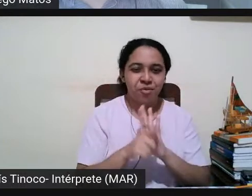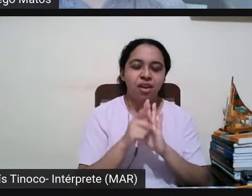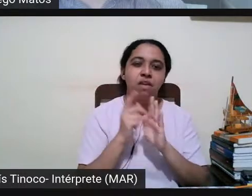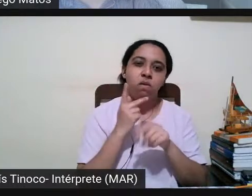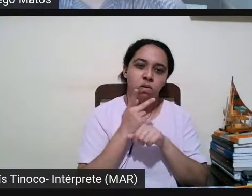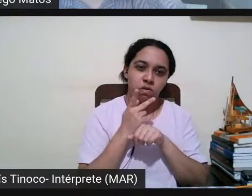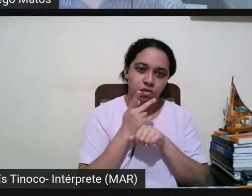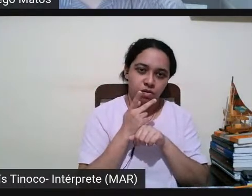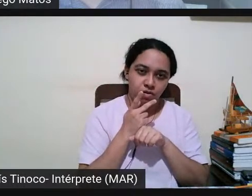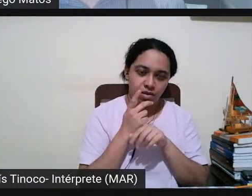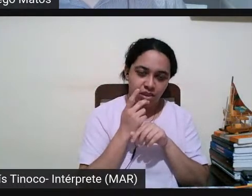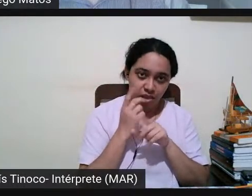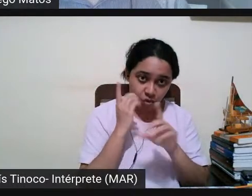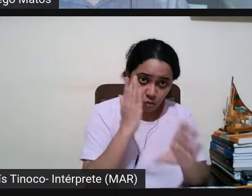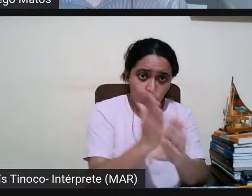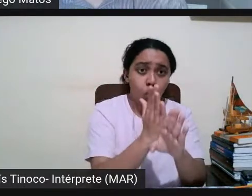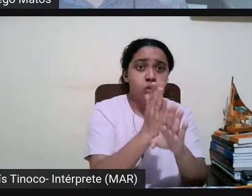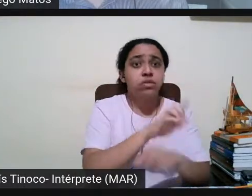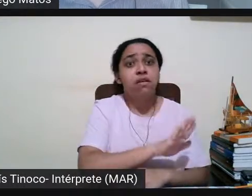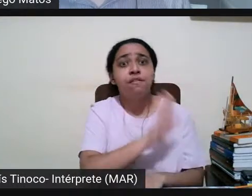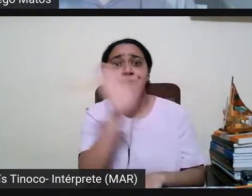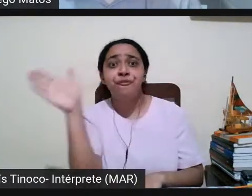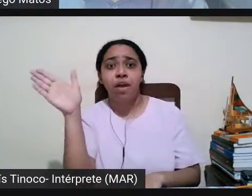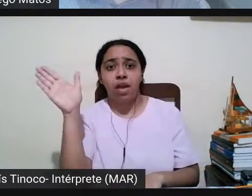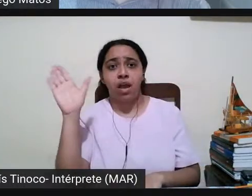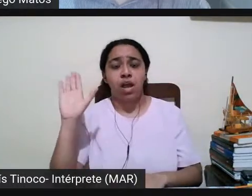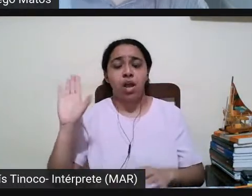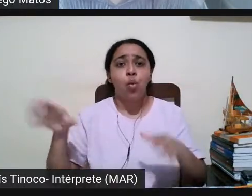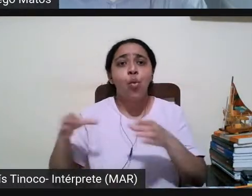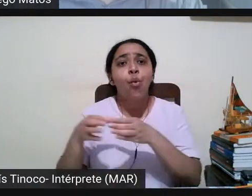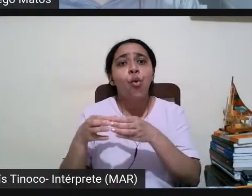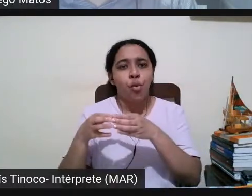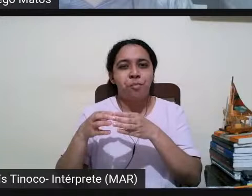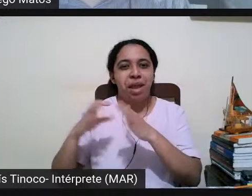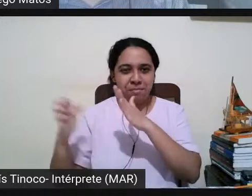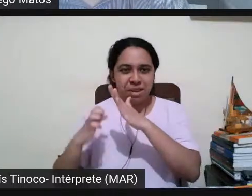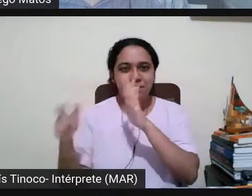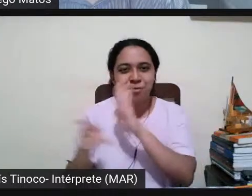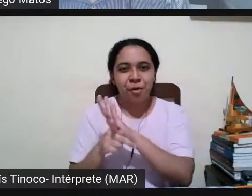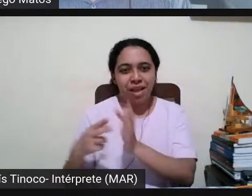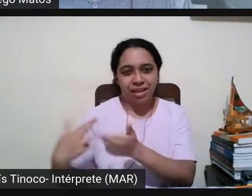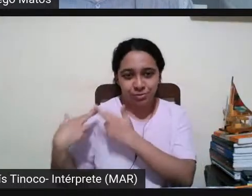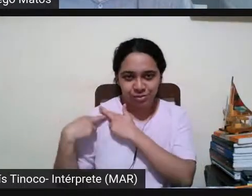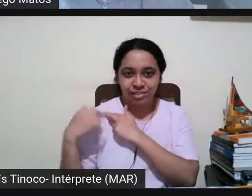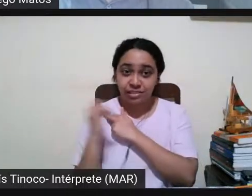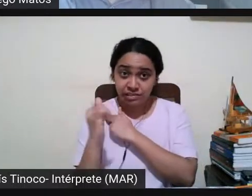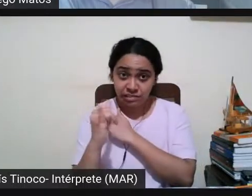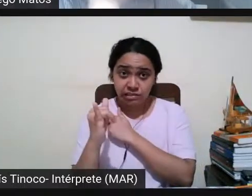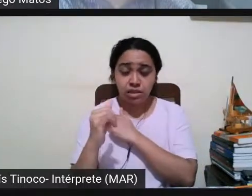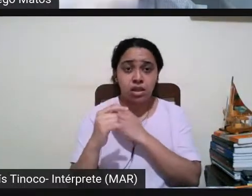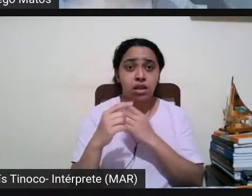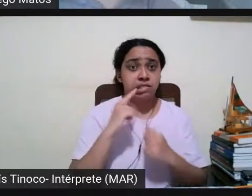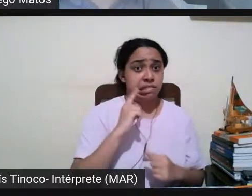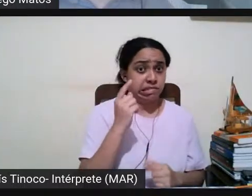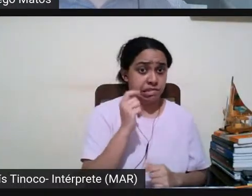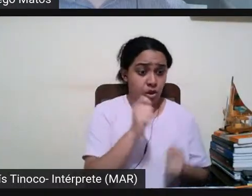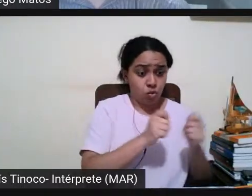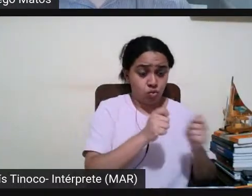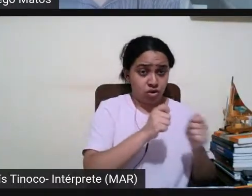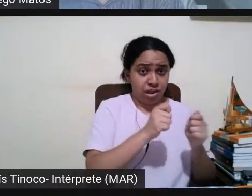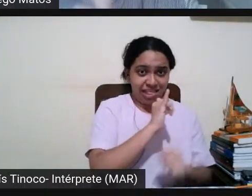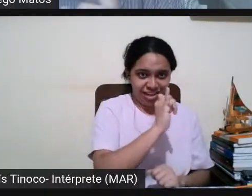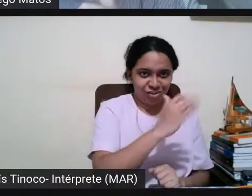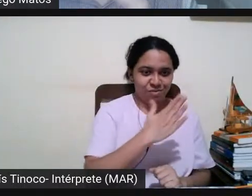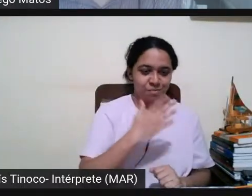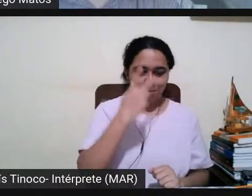companhia distribuidora local porque você consegue gerar né gerar parte da sua energia o restante você consegue jogar na